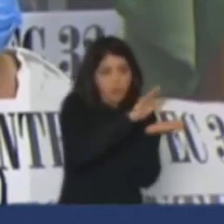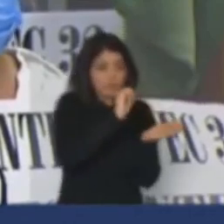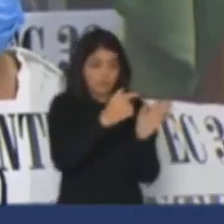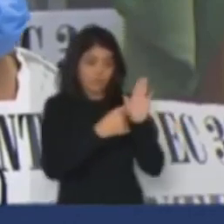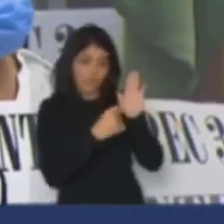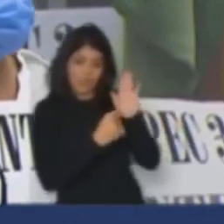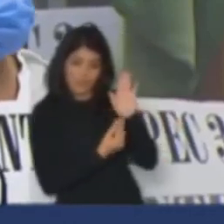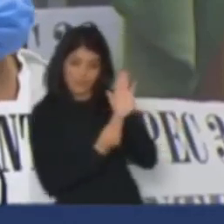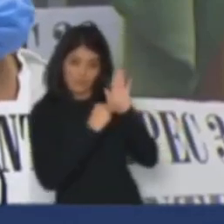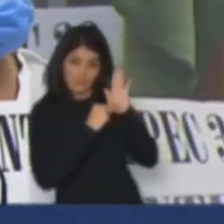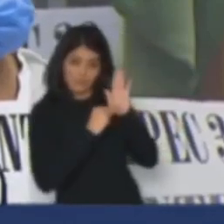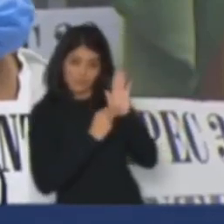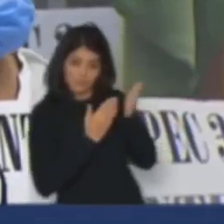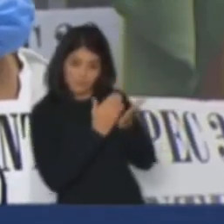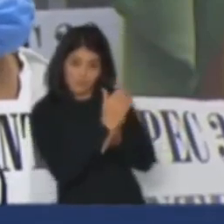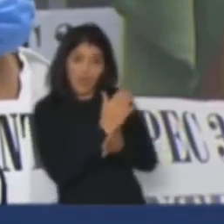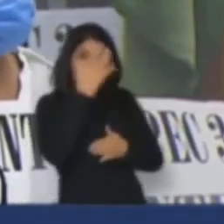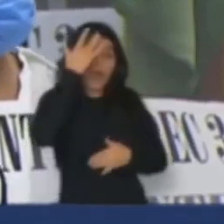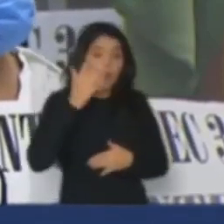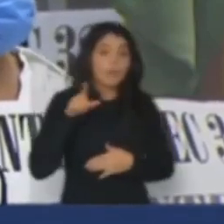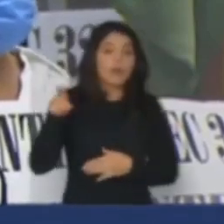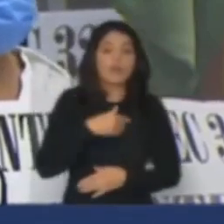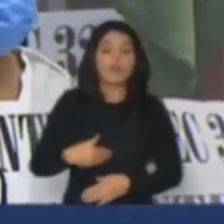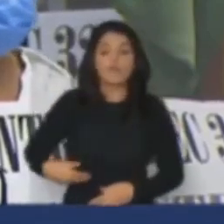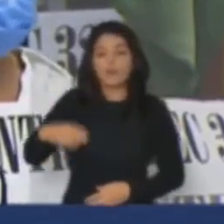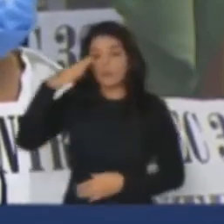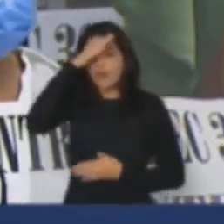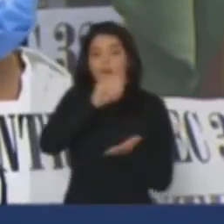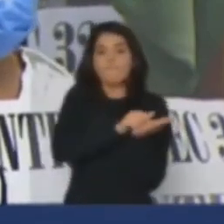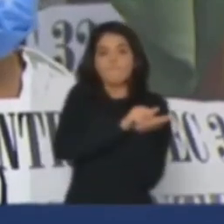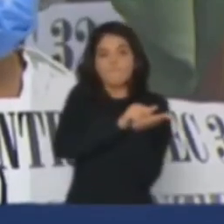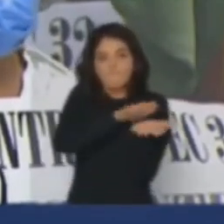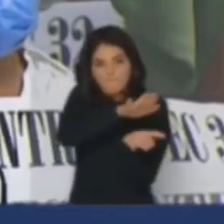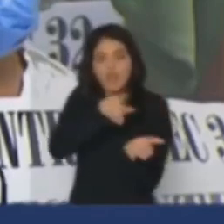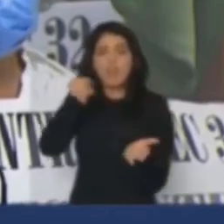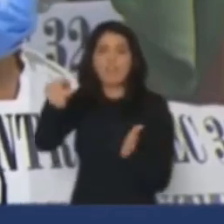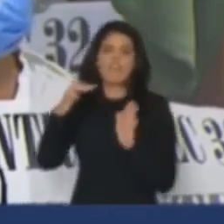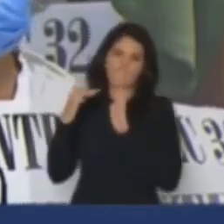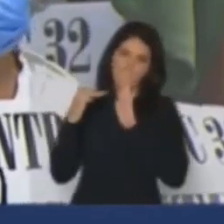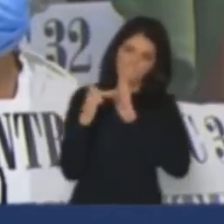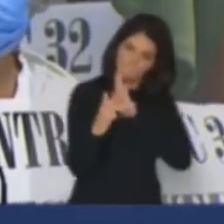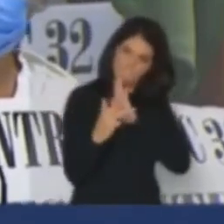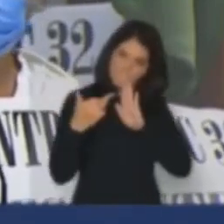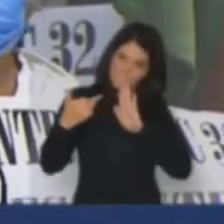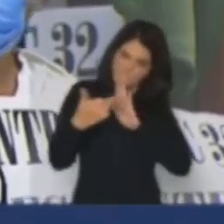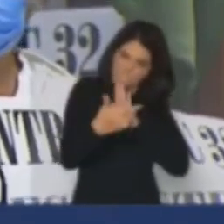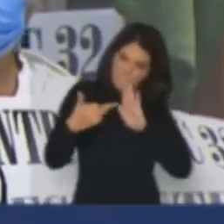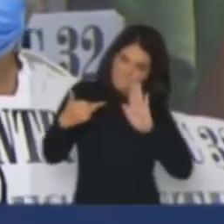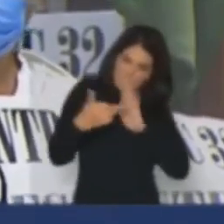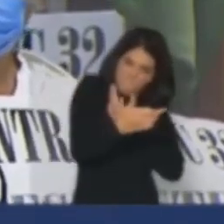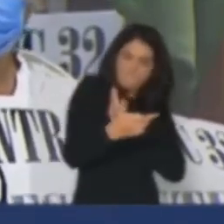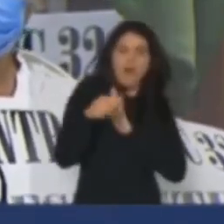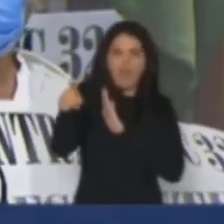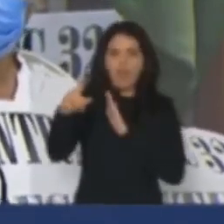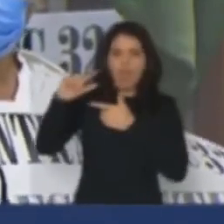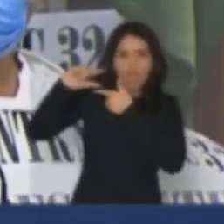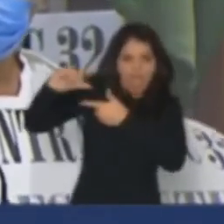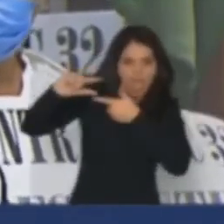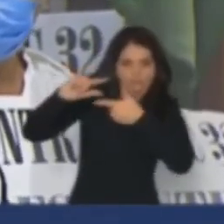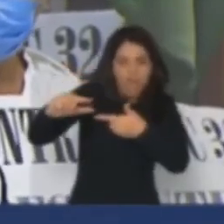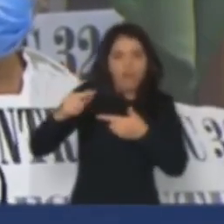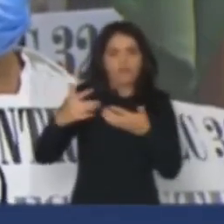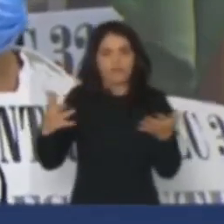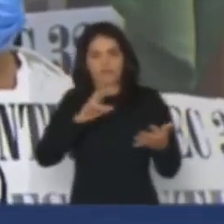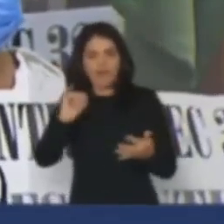aprovada, no dia seguinte, esse governo Bolsonaro, que é um governo genocida, reacionário e conservador, vai mandar para cá uma